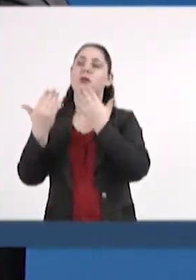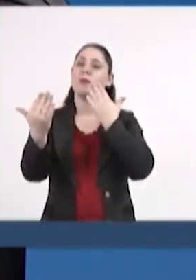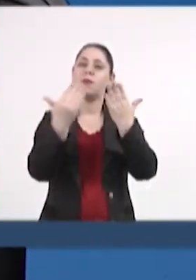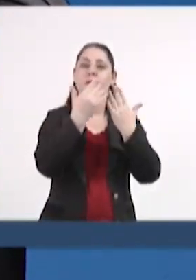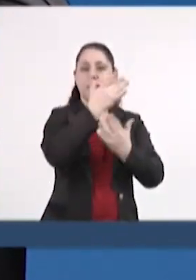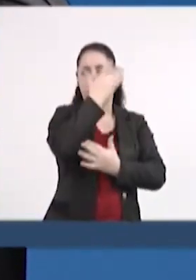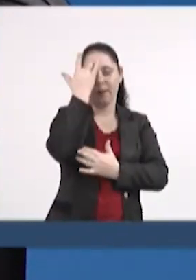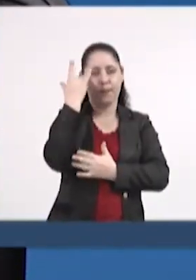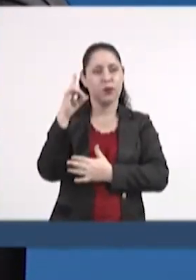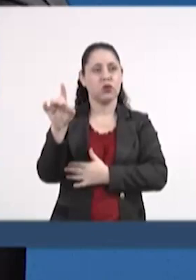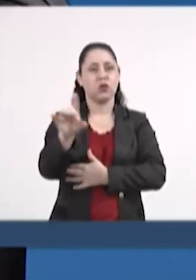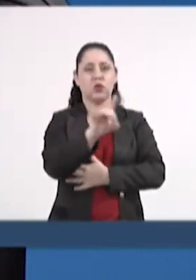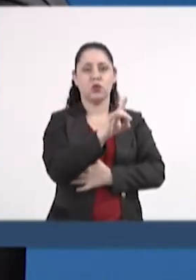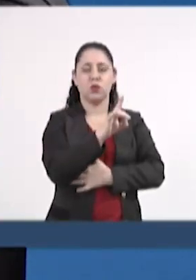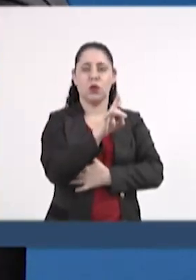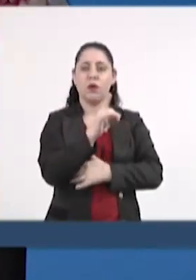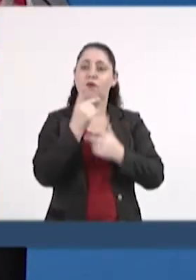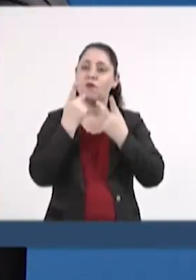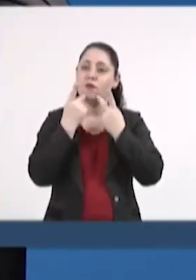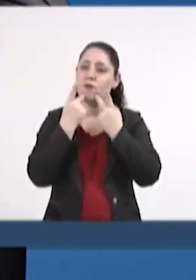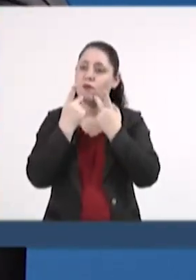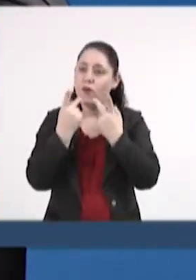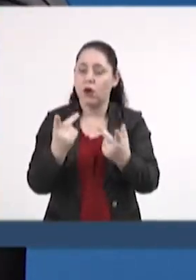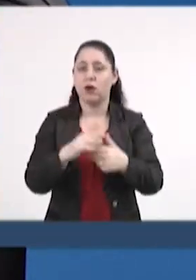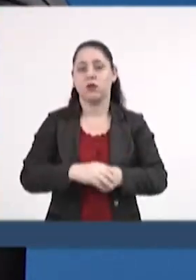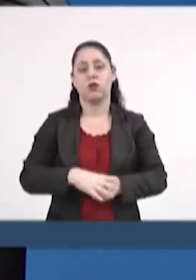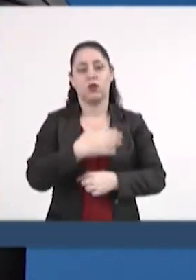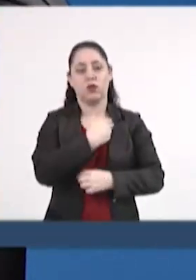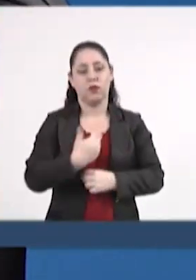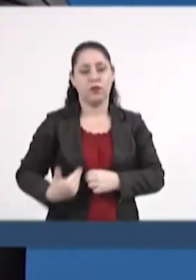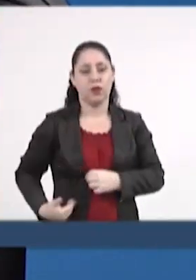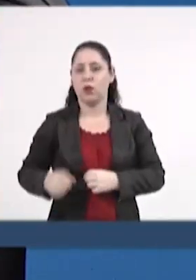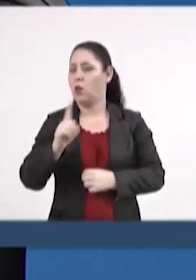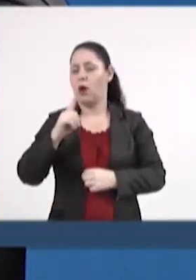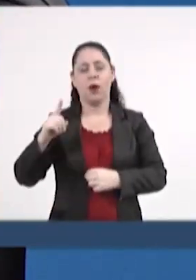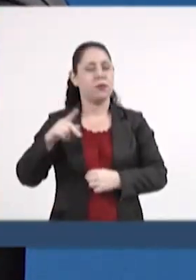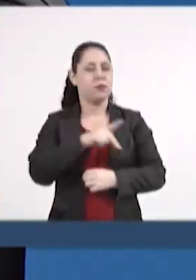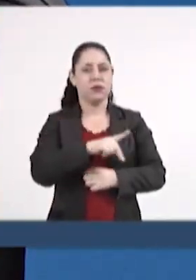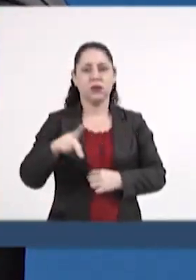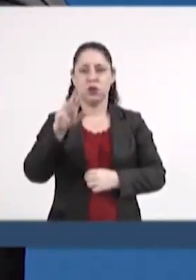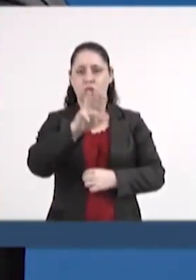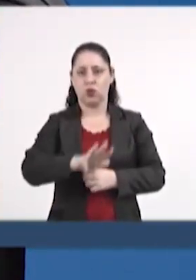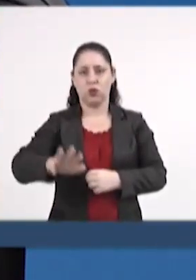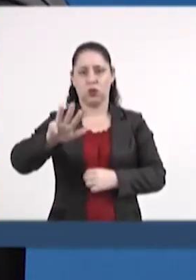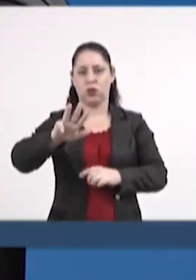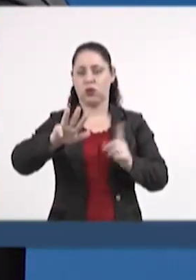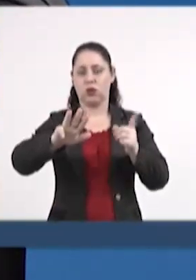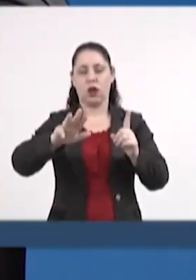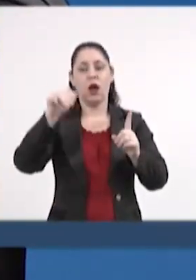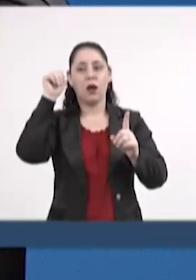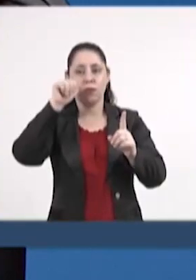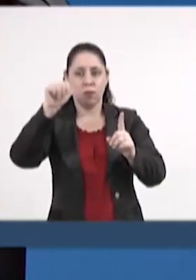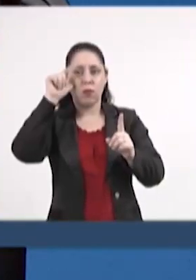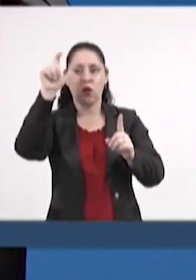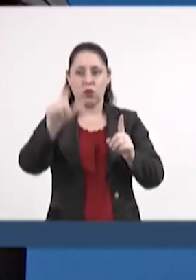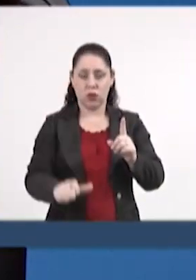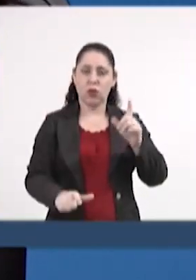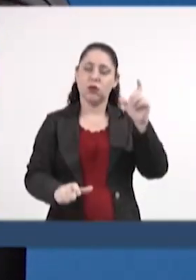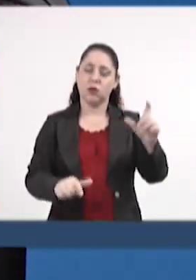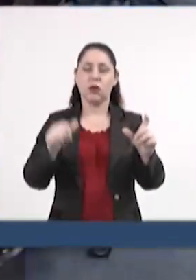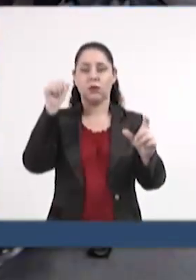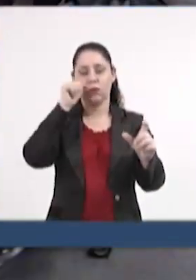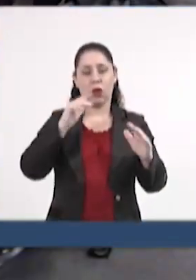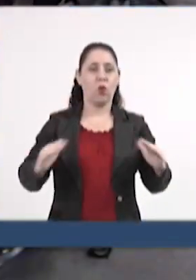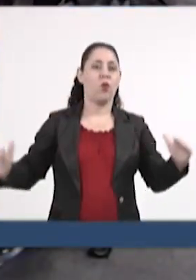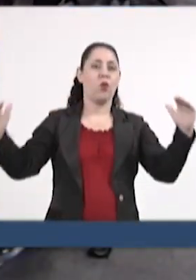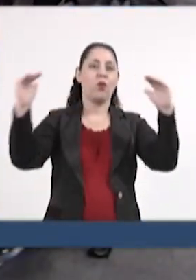com pessoa, para dizer que esse governo não é do presidente Lula, não. Esse governo é das mulheres, esse governo é